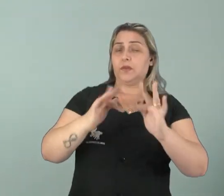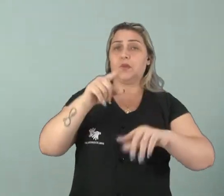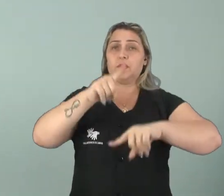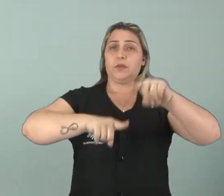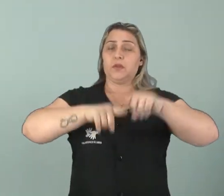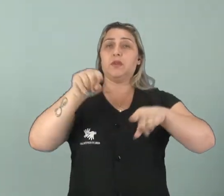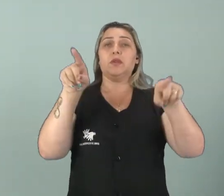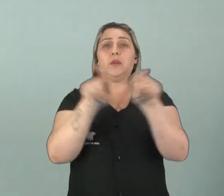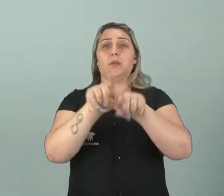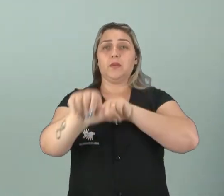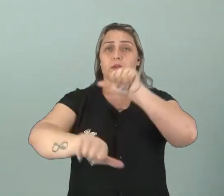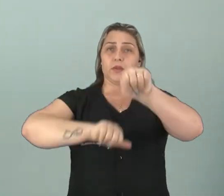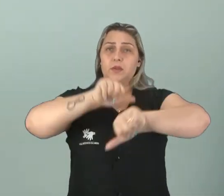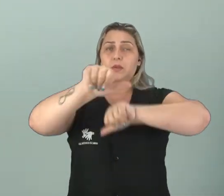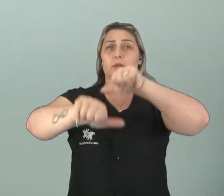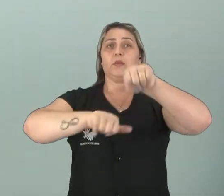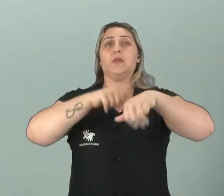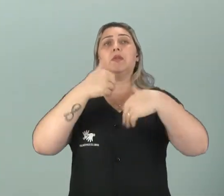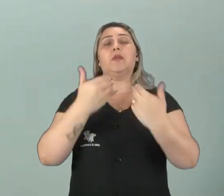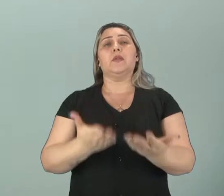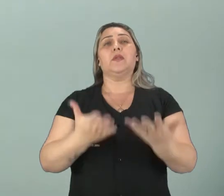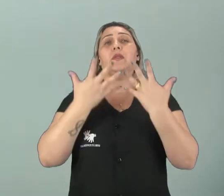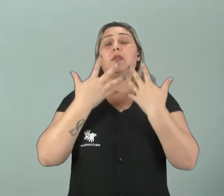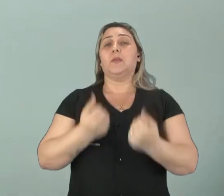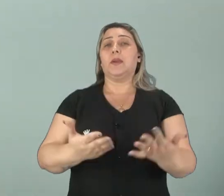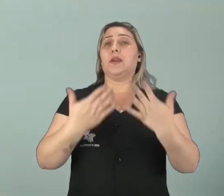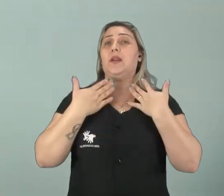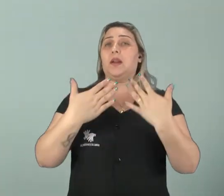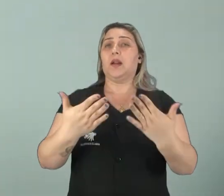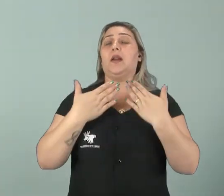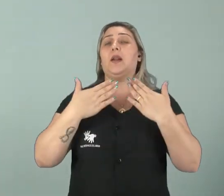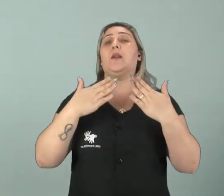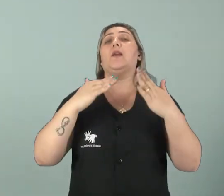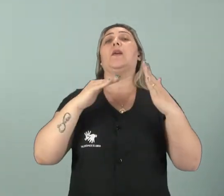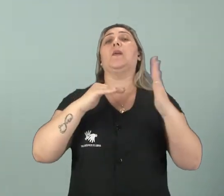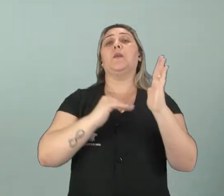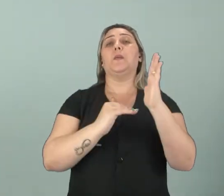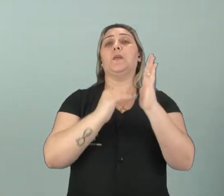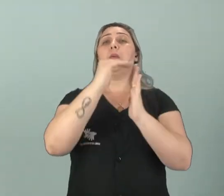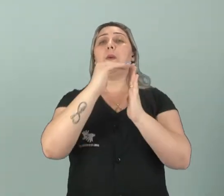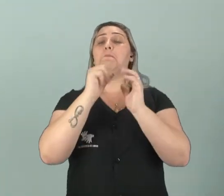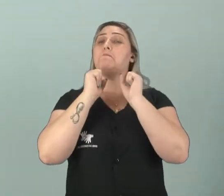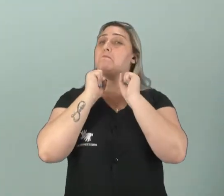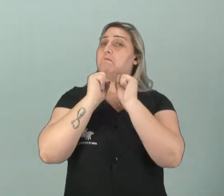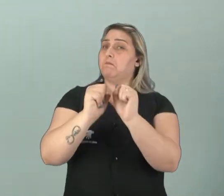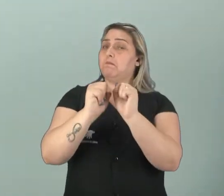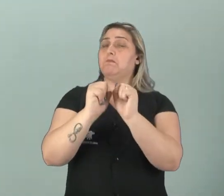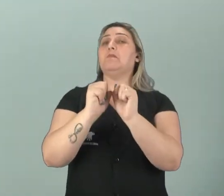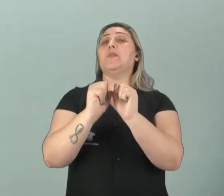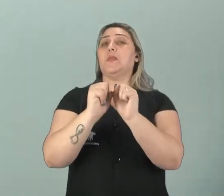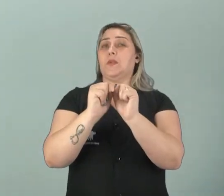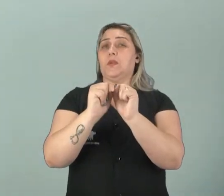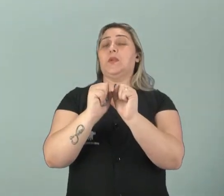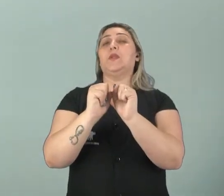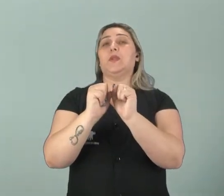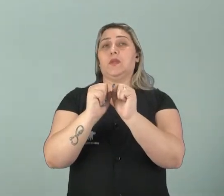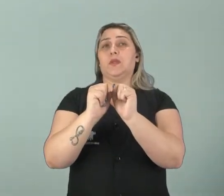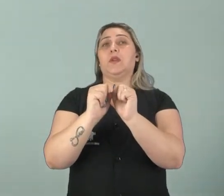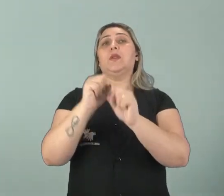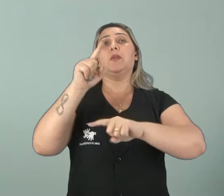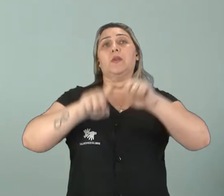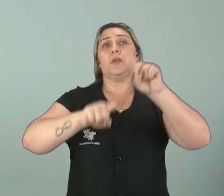corpo também vai ser mudada. Então, inclusive, receber calor, aumentar a temperatura, pode ser uma das formas de mudar o estado